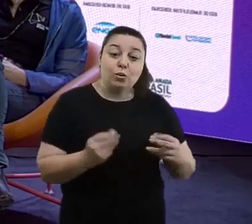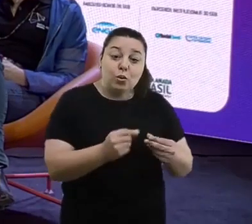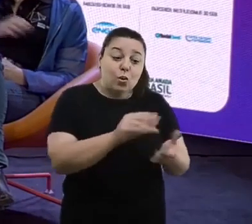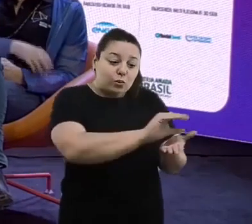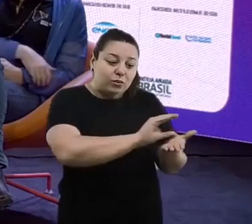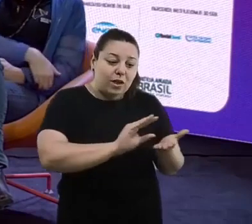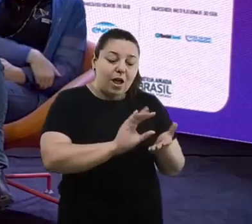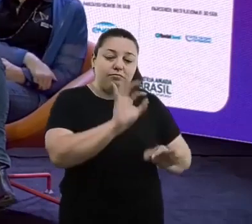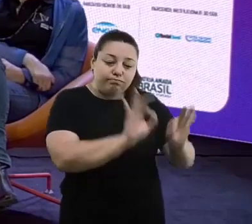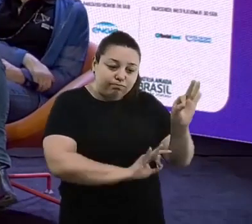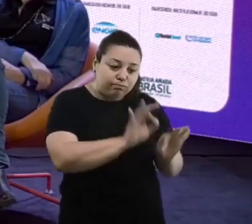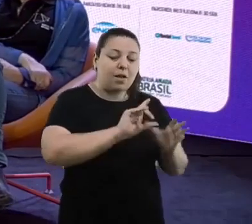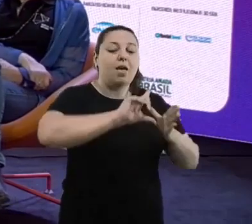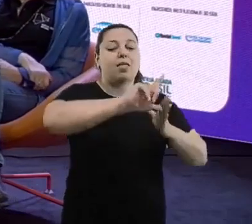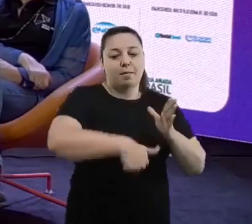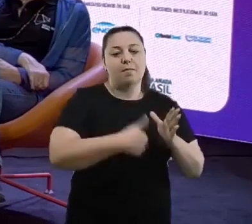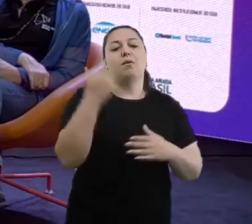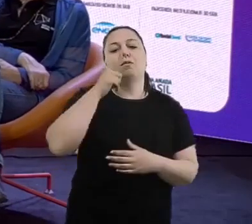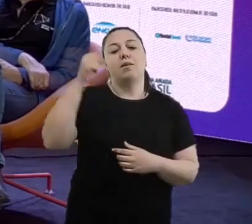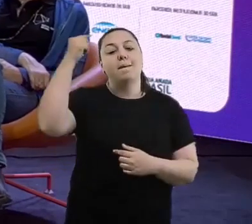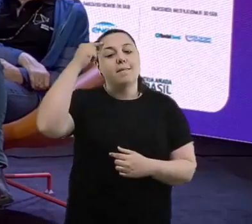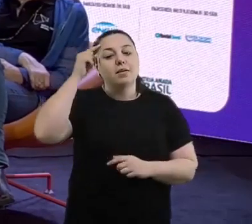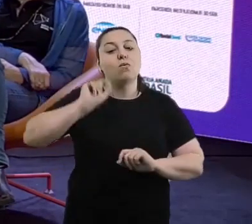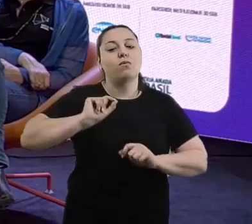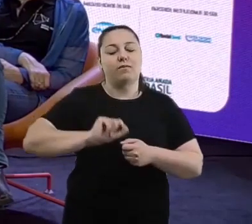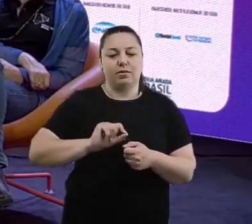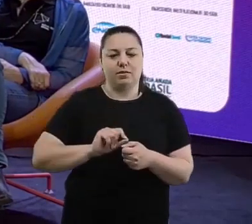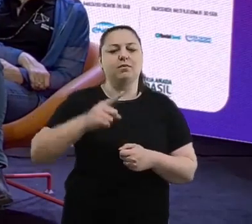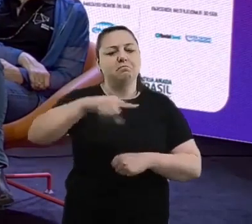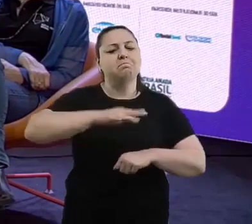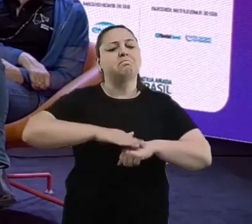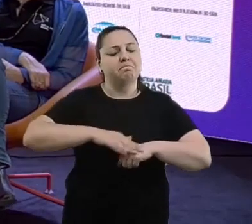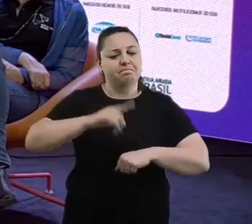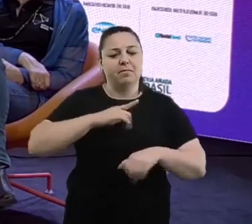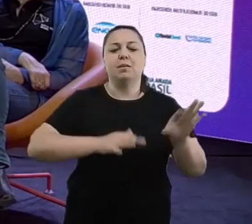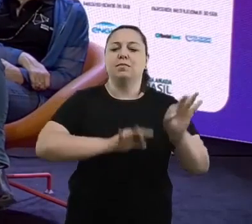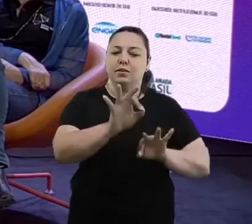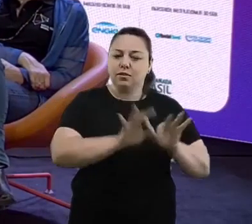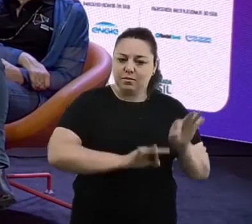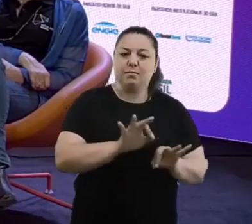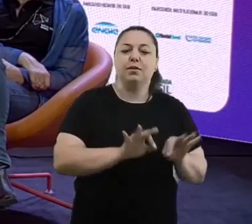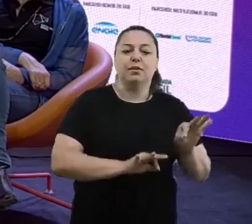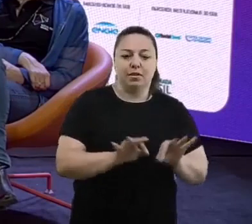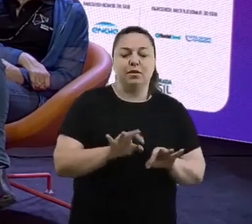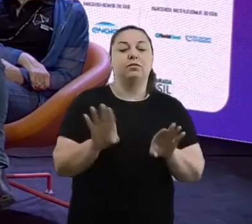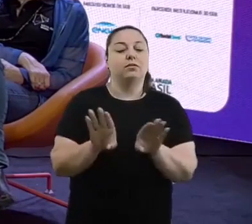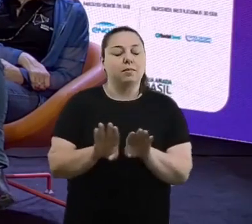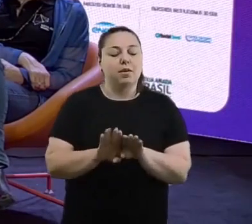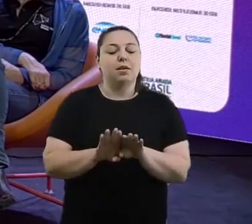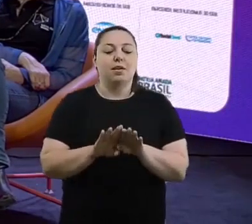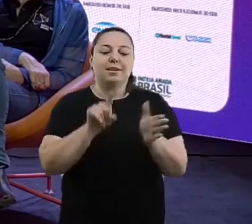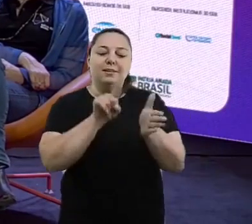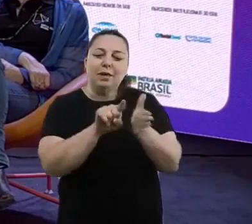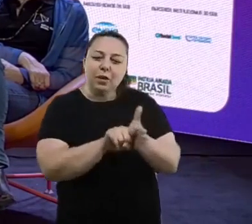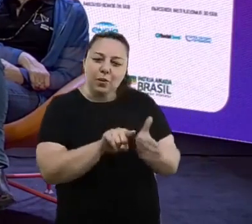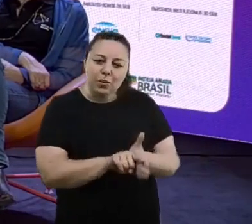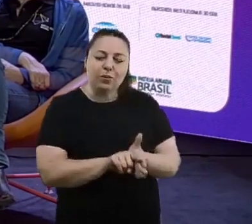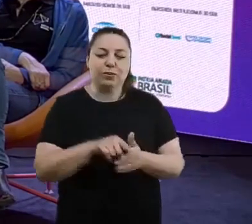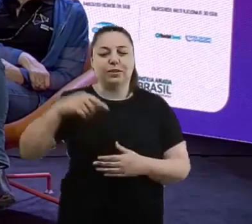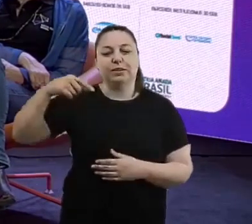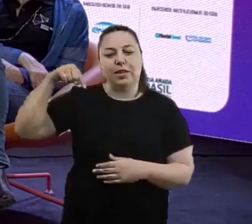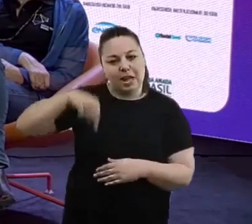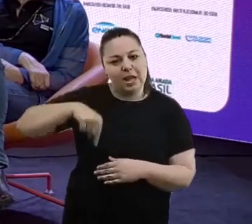fizeram isso, mapeando os problemas, fizeram planejamento e tiveram a história das perguntas, que a gente faz muito isso. Aqui na DSB a gente fala muito sobre fazer